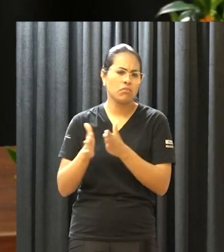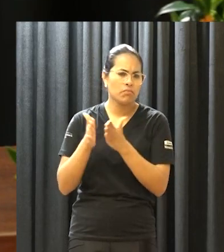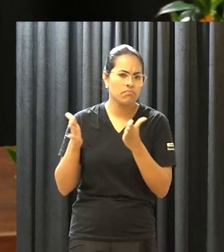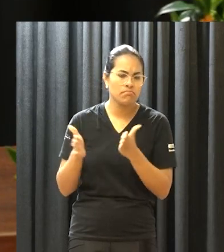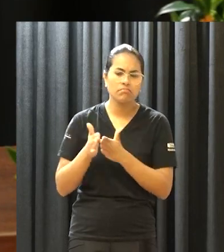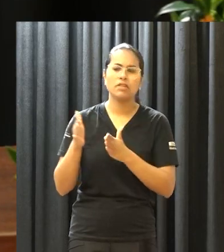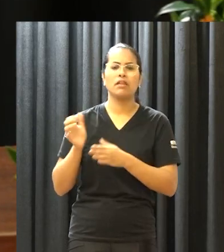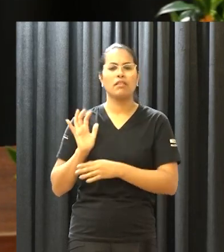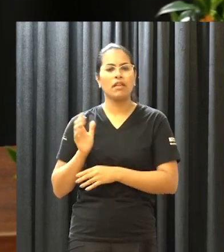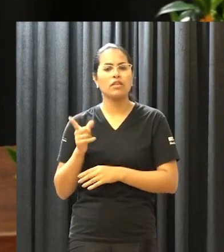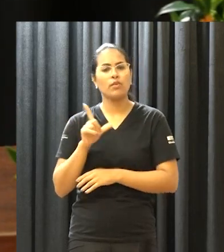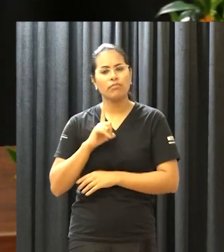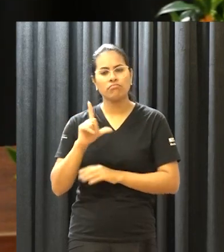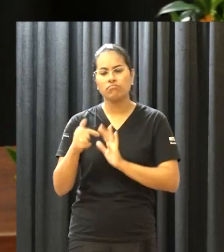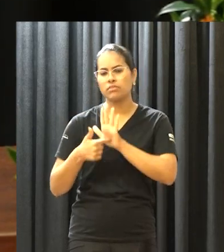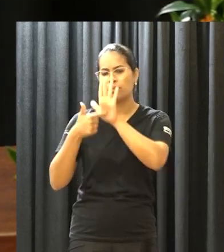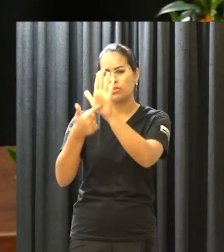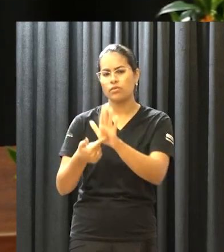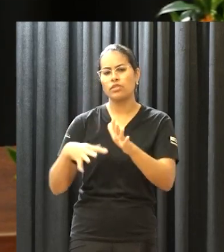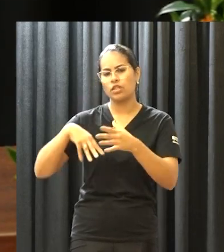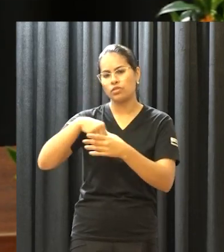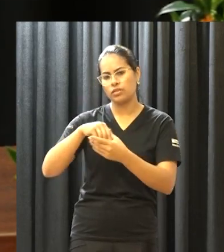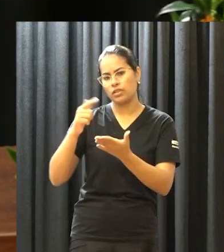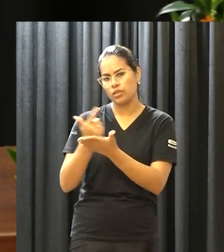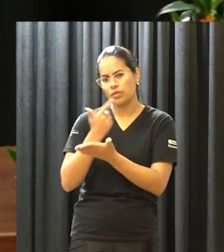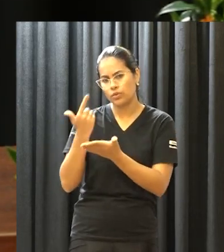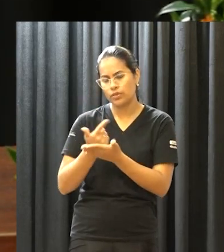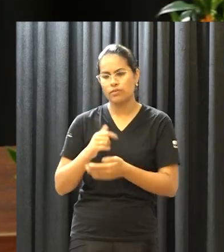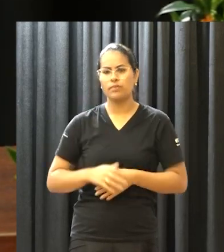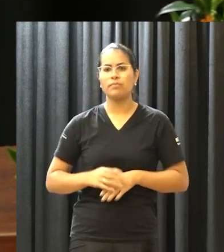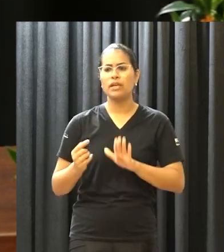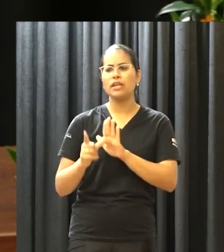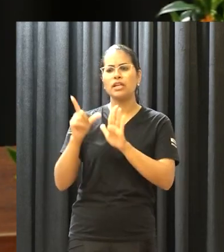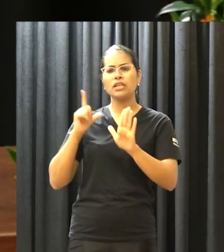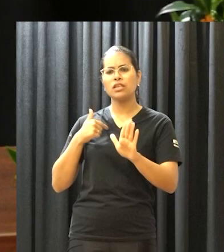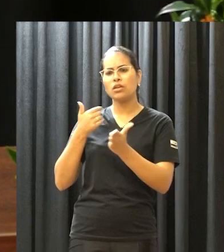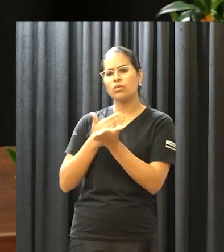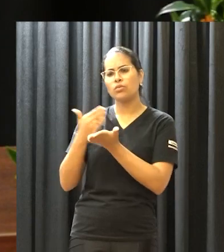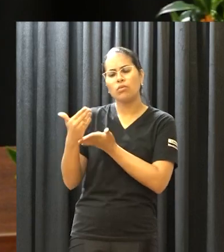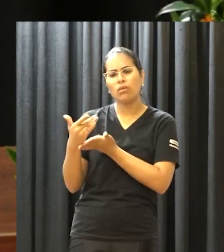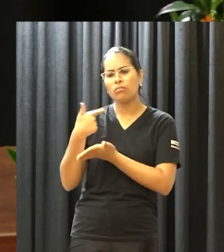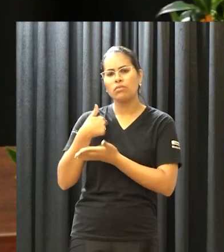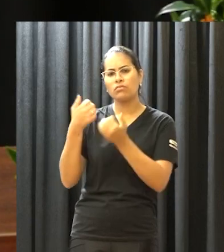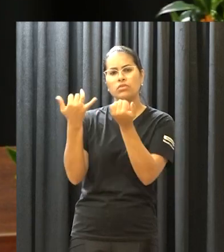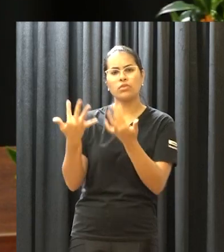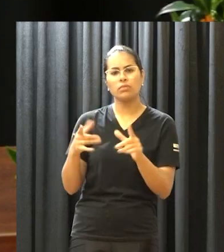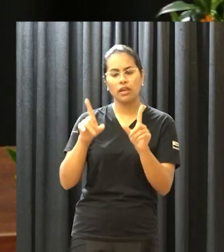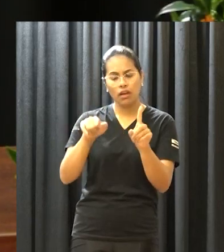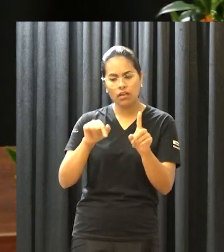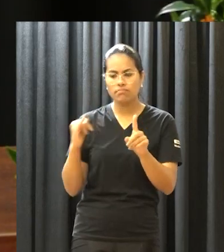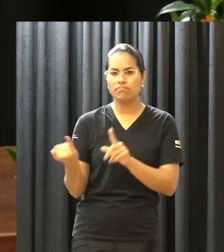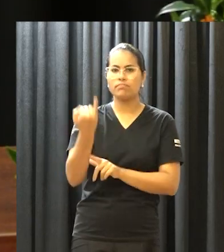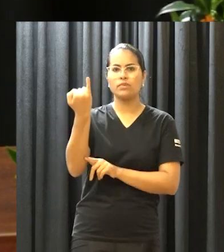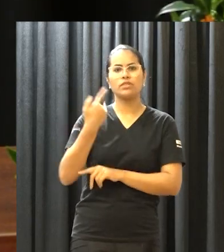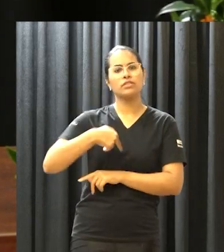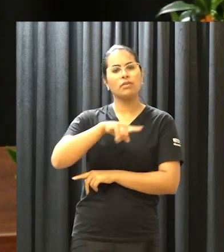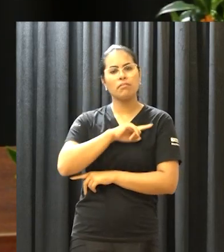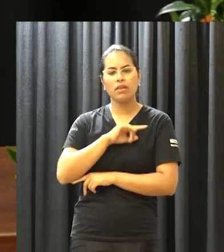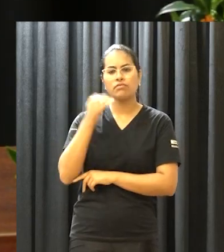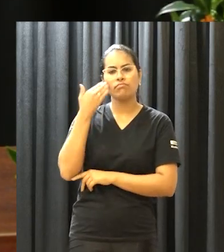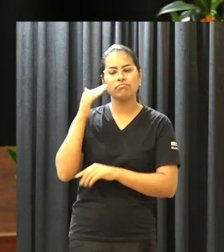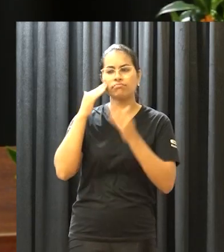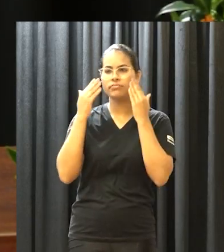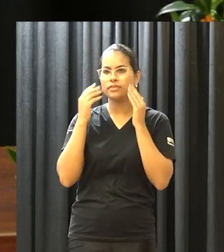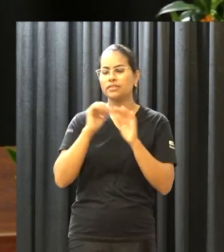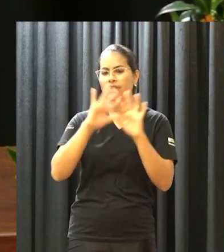interseccionalidade. Embora eu não tenha elencado aqui no início, esse é um ponto que eu considero importantíssimo para entender as narrativas que vêm a seguir.